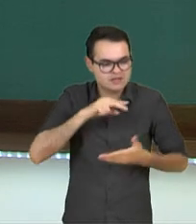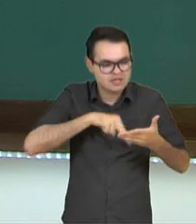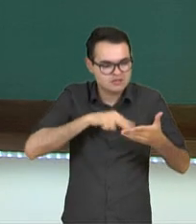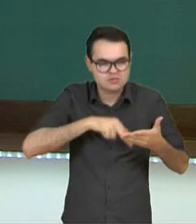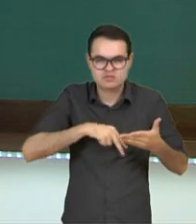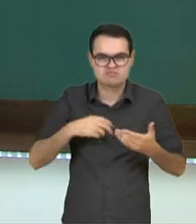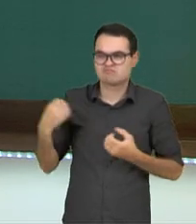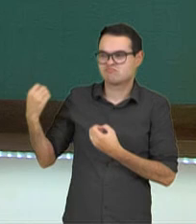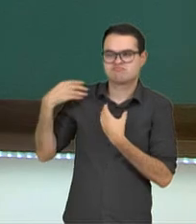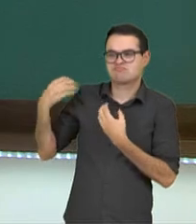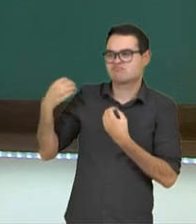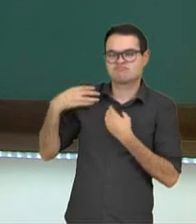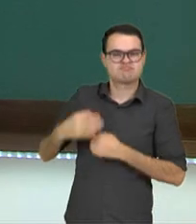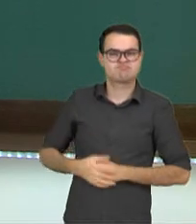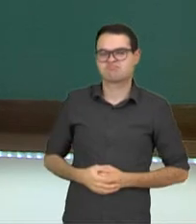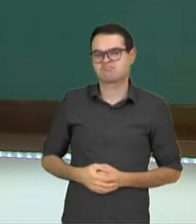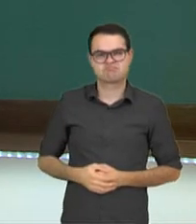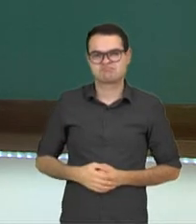vocês.